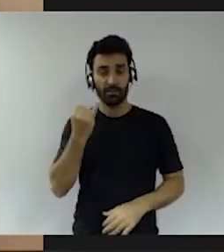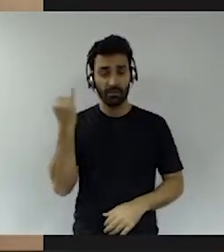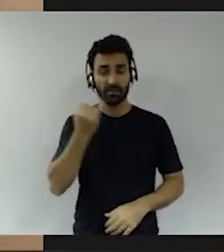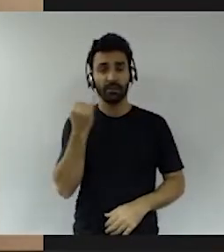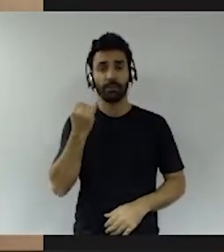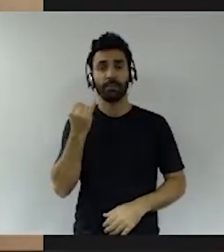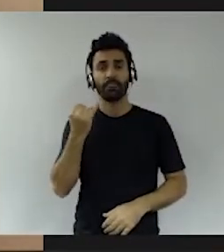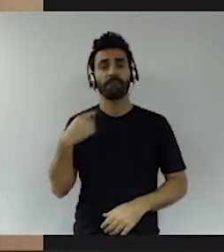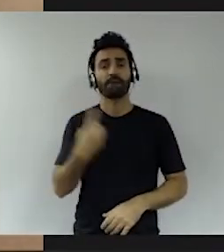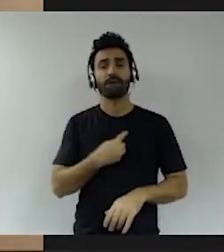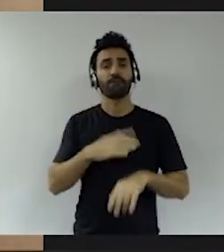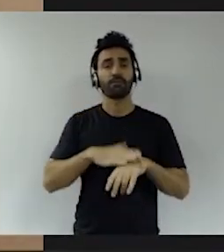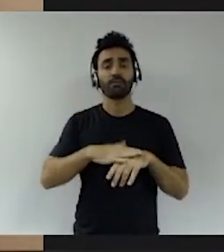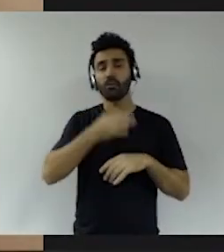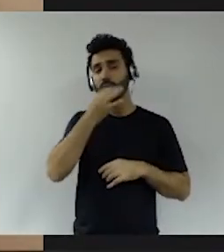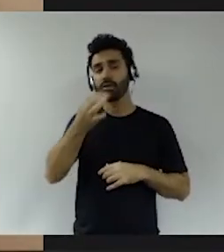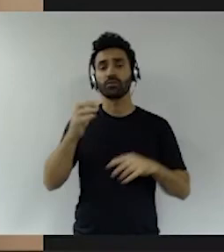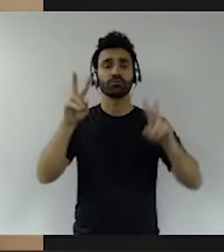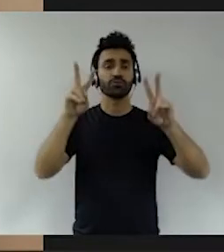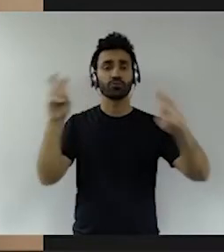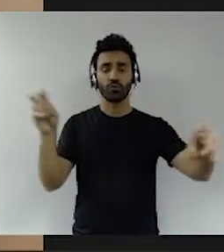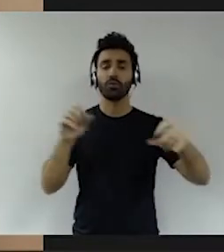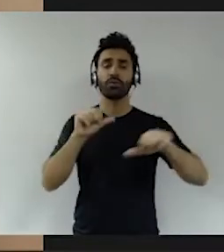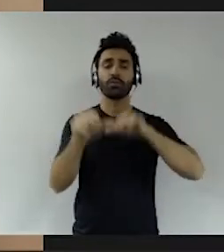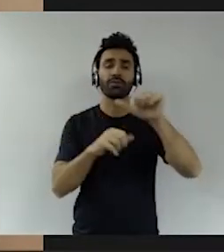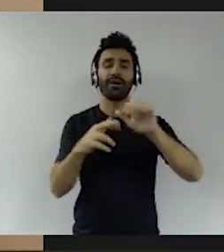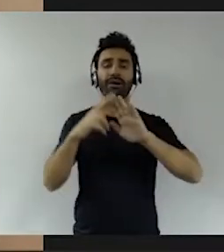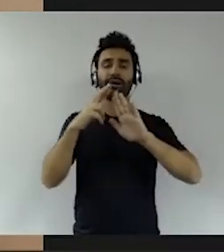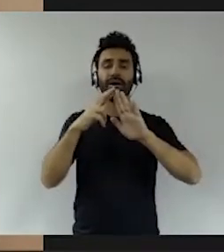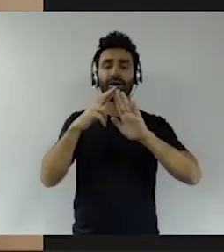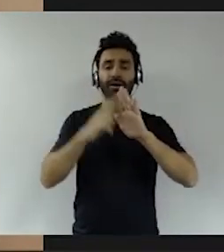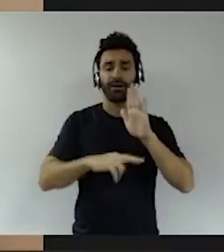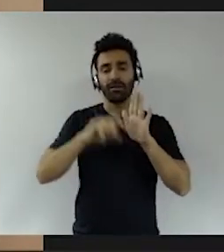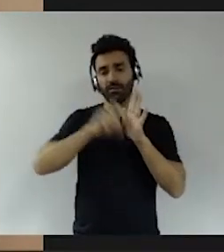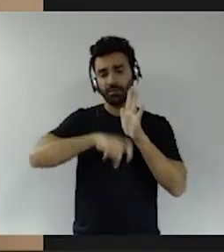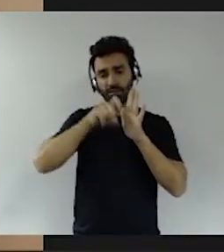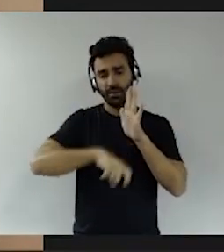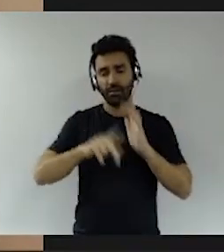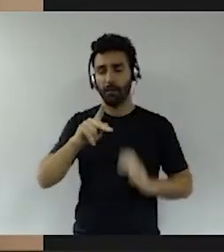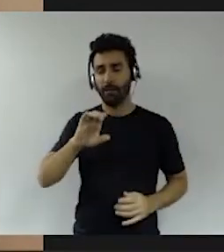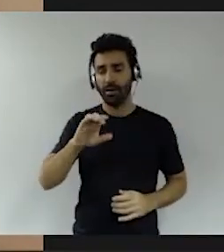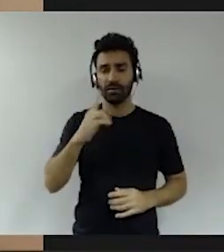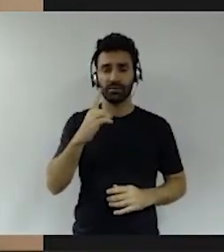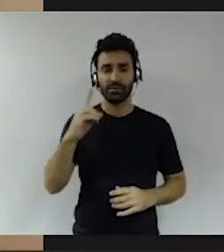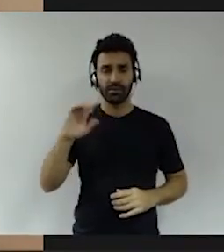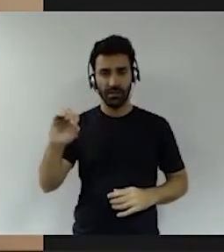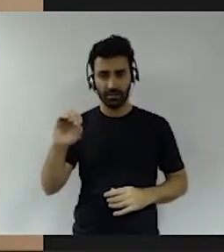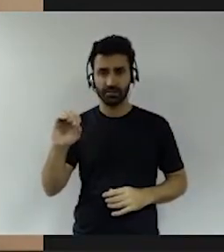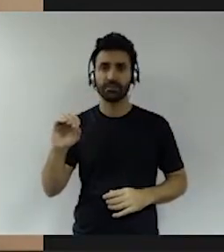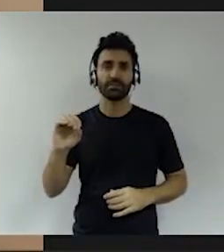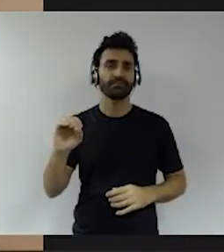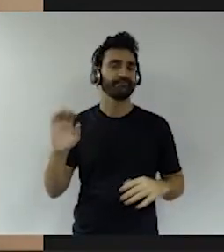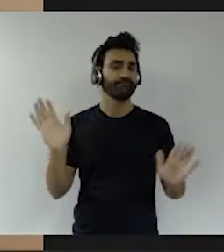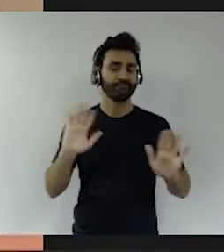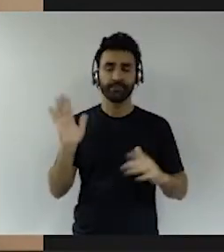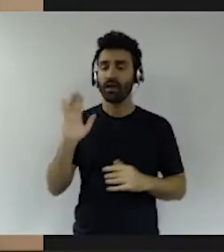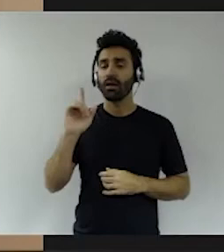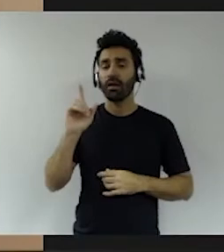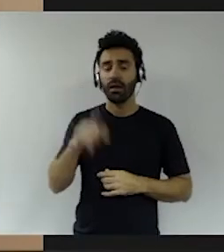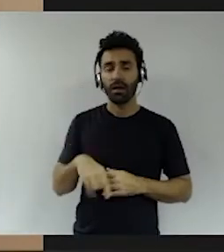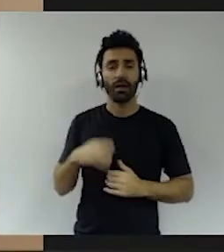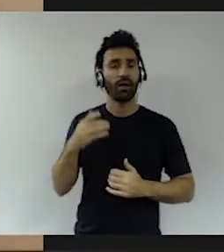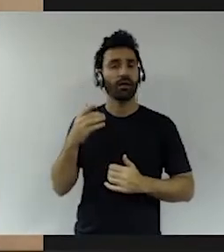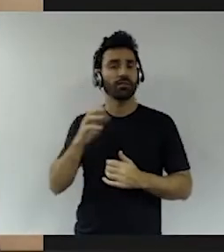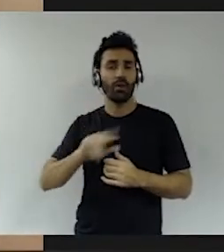ao nosso posicionamento em relação à reforma tributária. PEC 110, infelizmente ou felizmente, esquece, não vai ser a base da